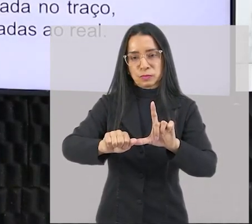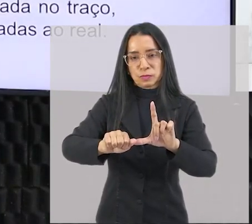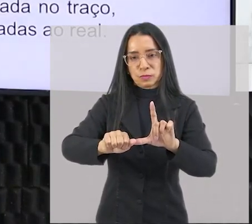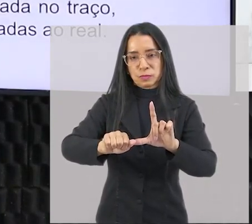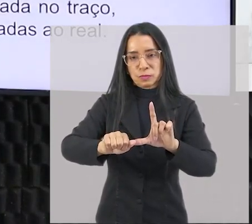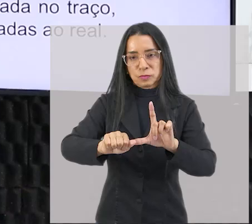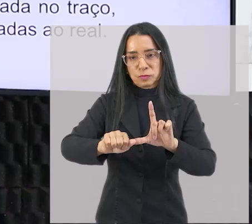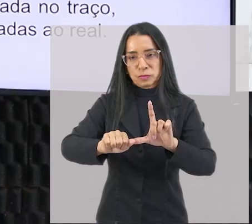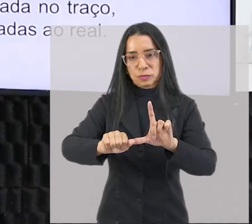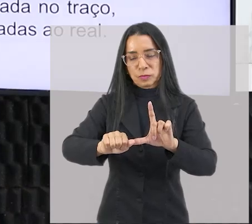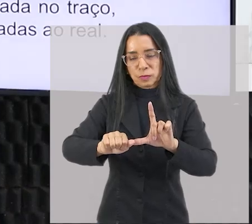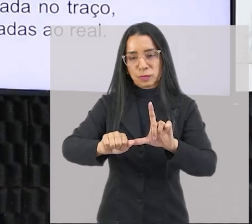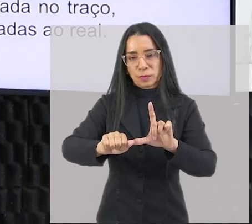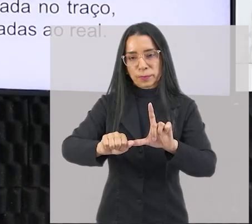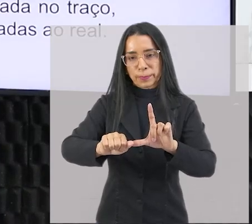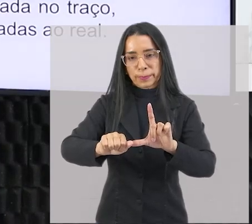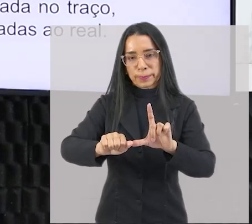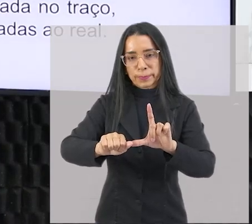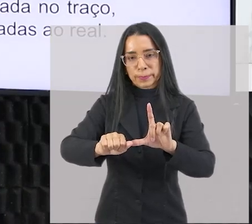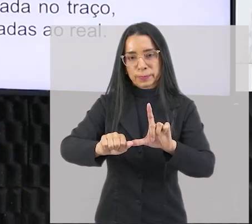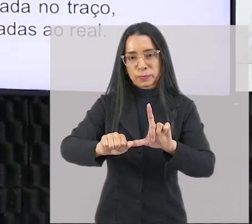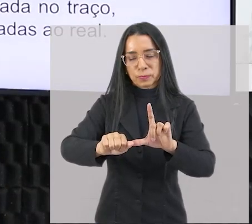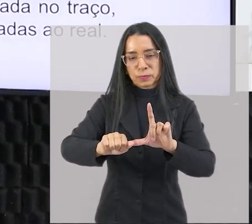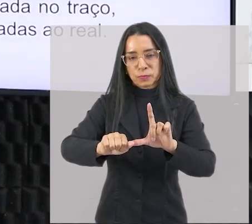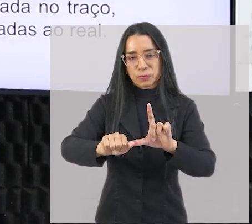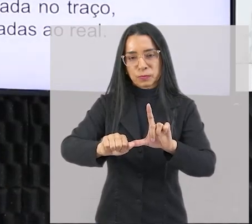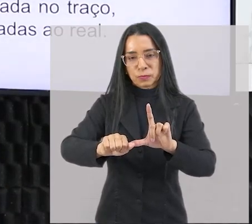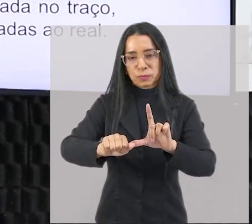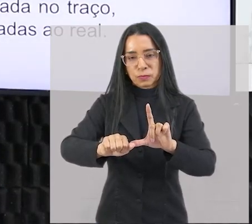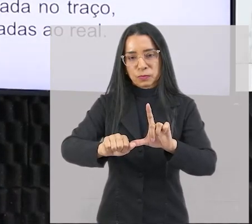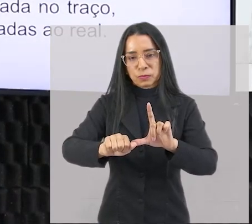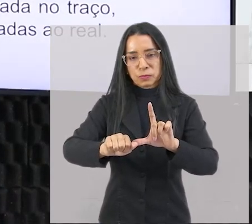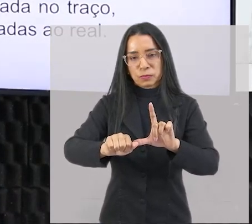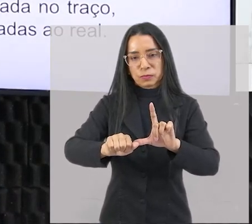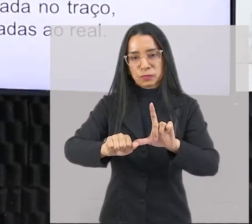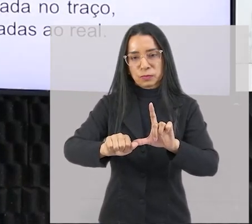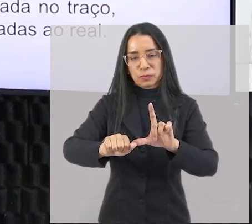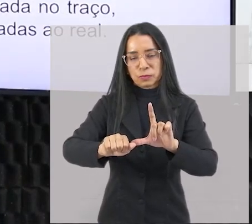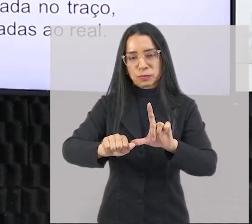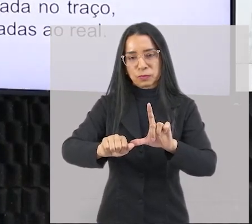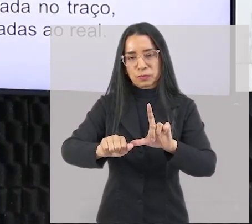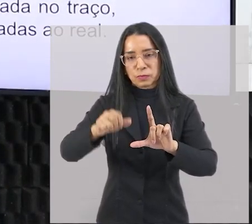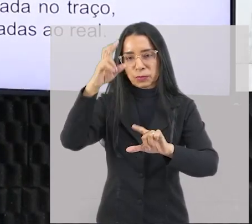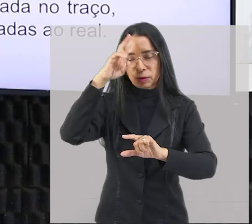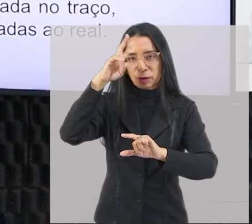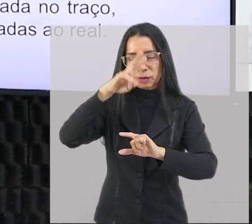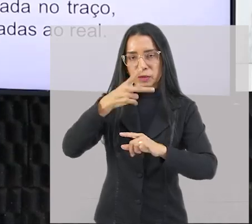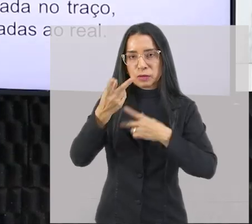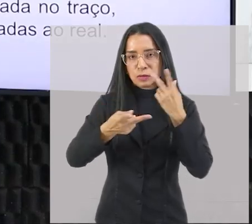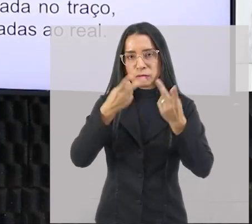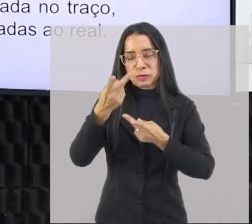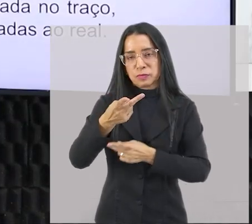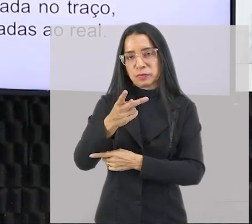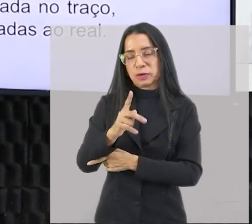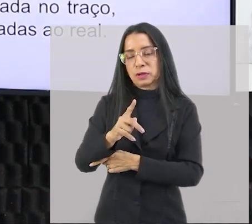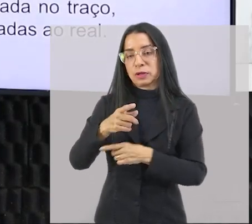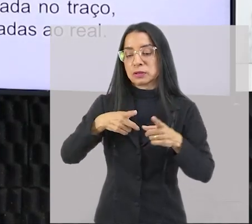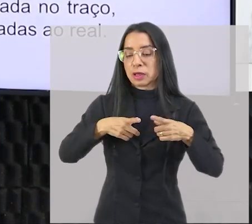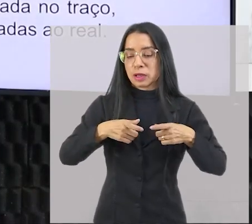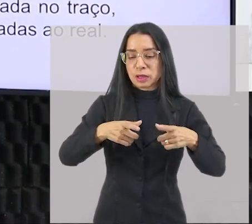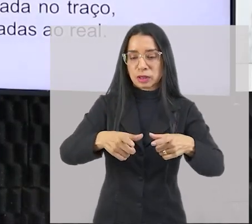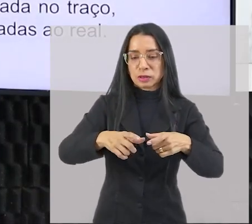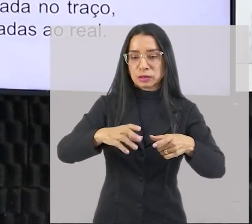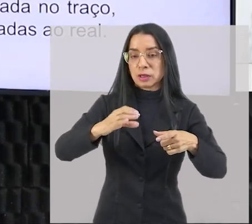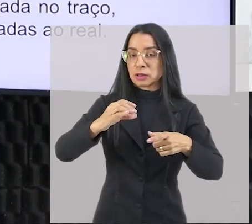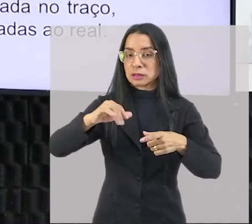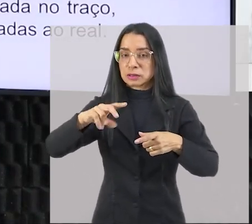governo espanhol, em que a busca pela emoção e pela dramaticidade desenvolveram um estilo incomparável. Lembrem que ele fala da Guerra Civil Espanhola. Bom, se ele